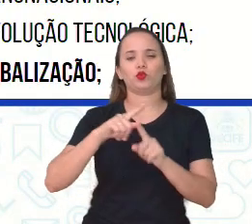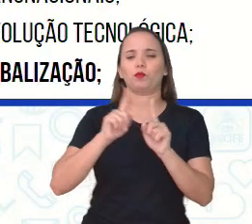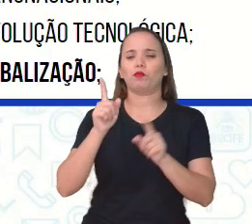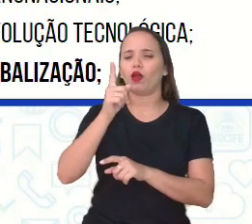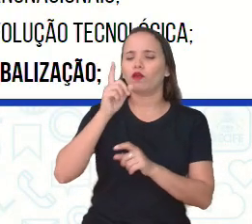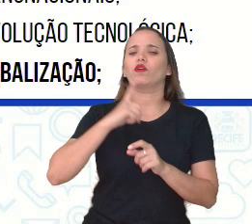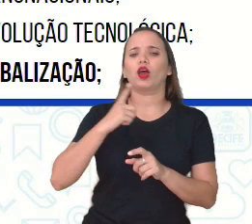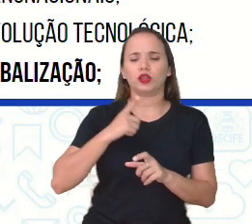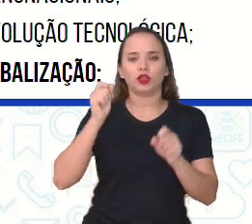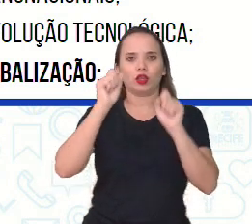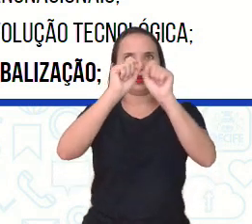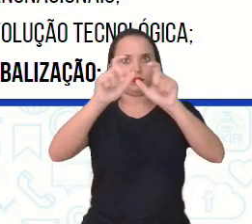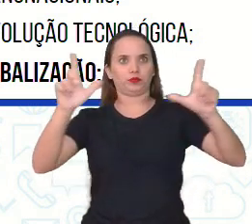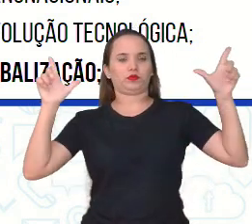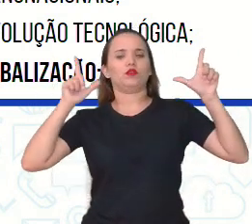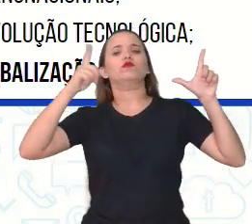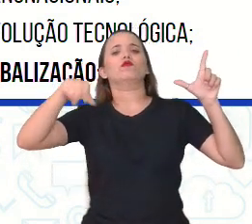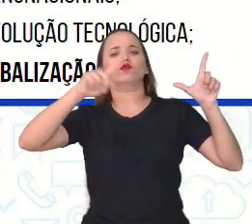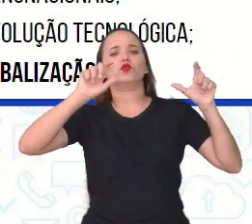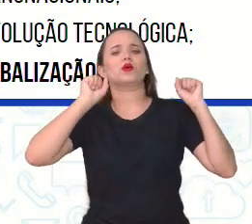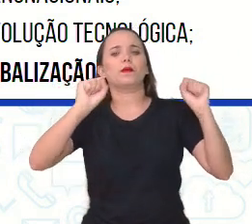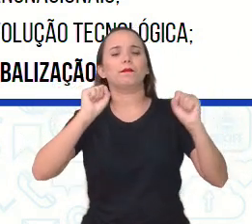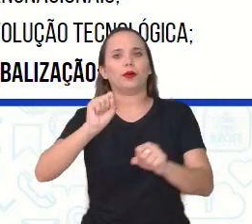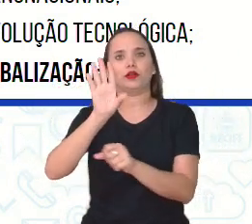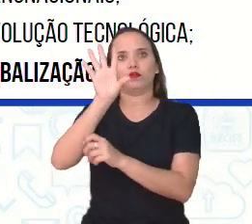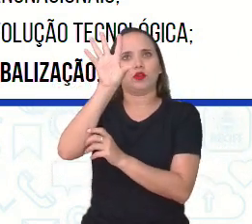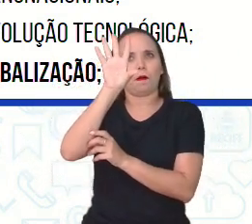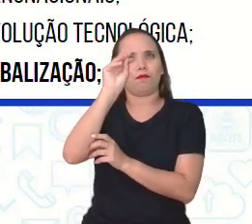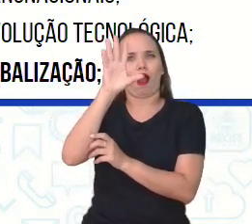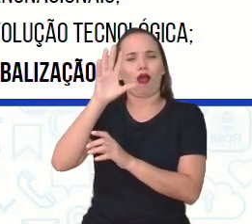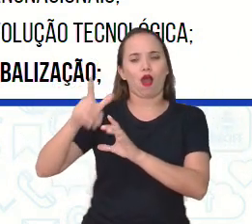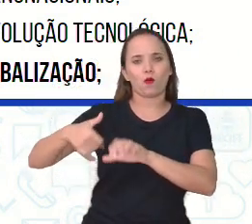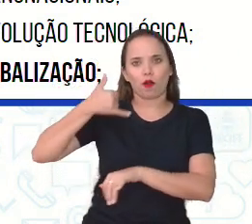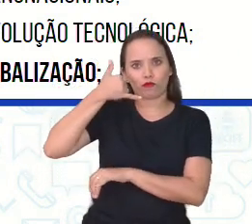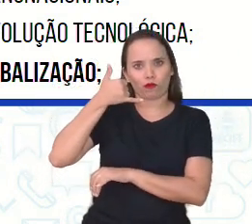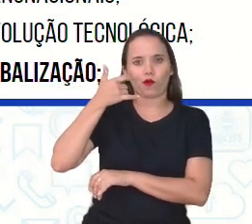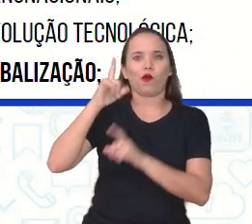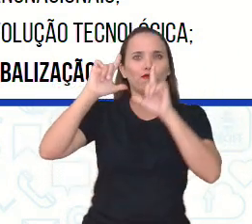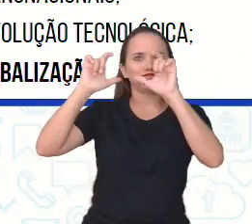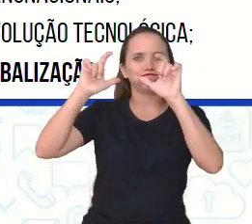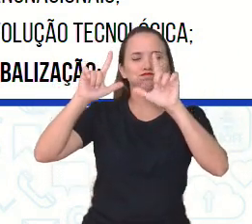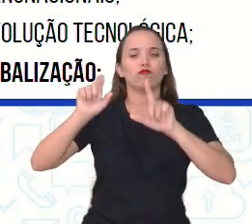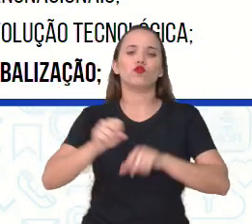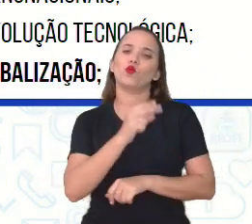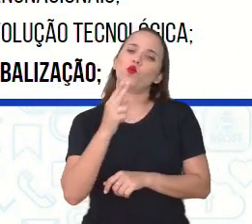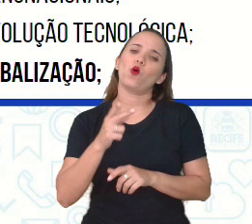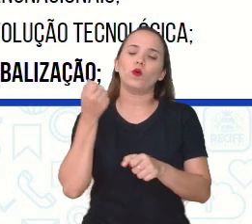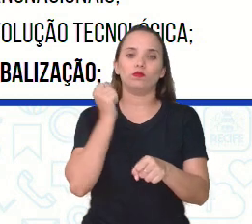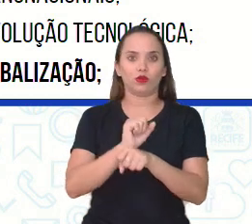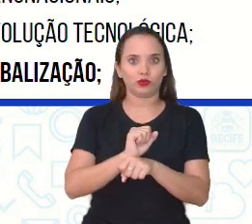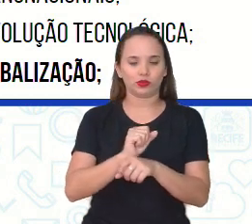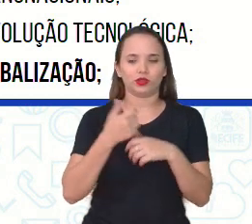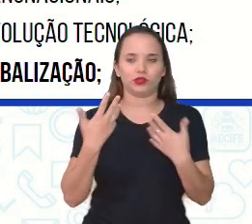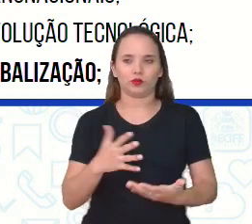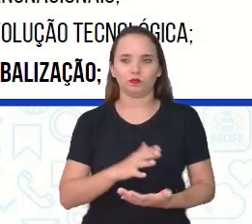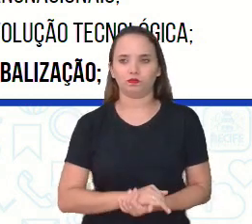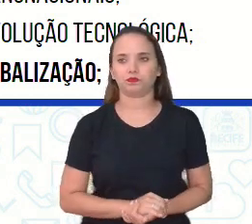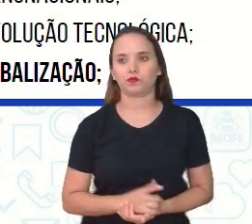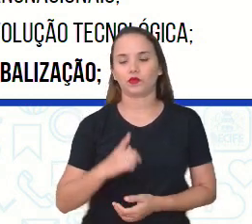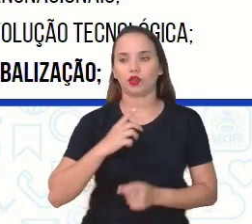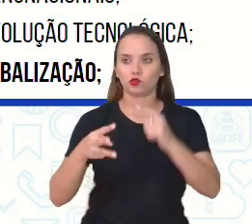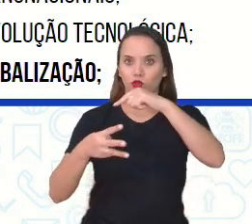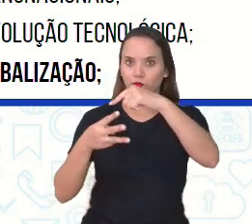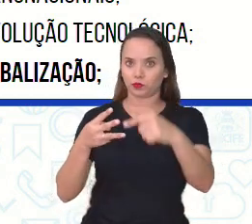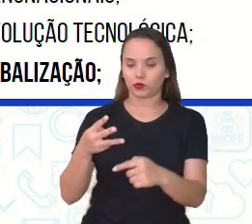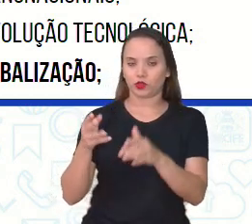pode pausar, você pode fazer aquele velho print, né? Então, nós temos 3 fases do capitalismo. O primeiro,